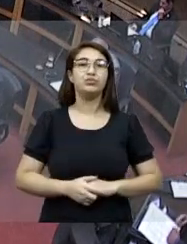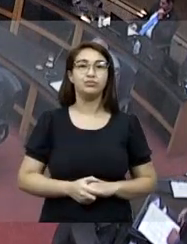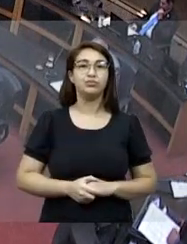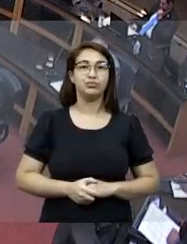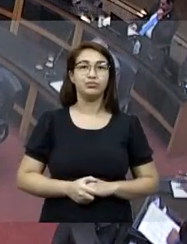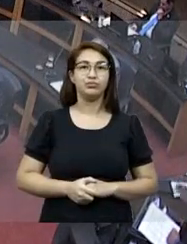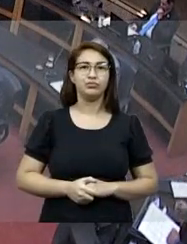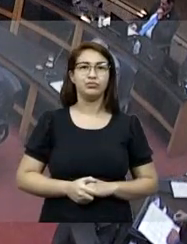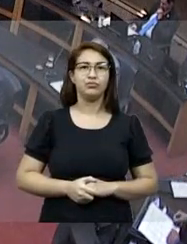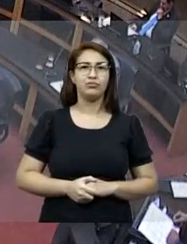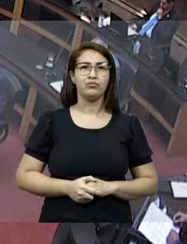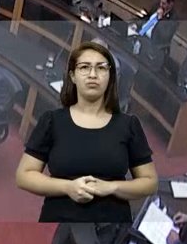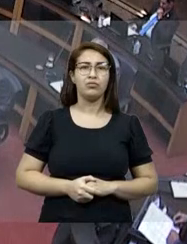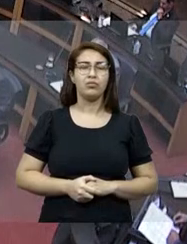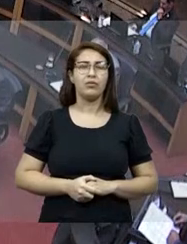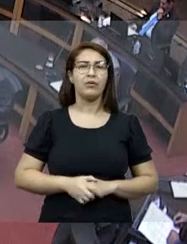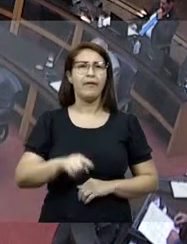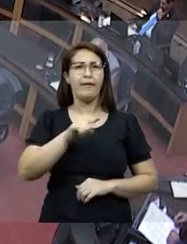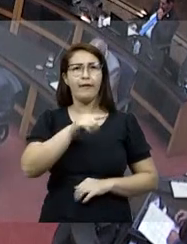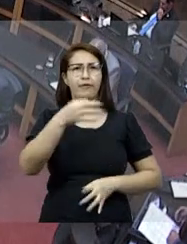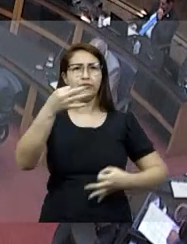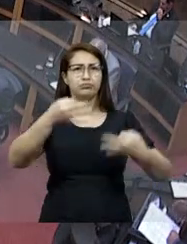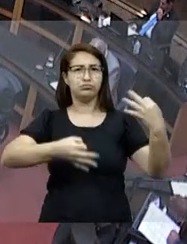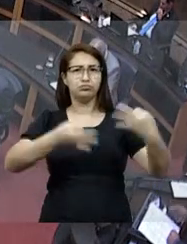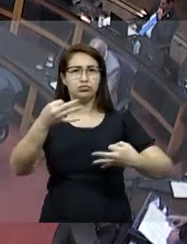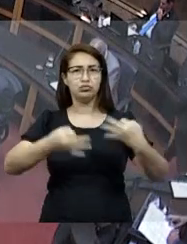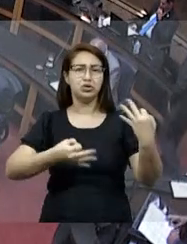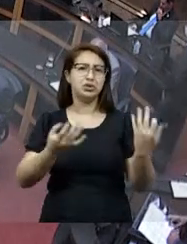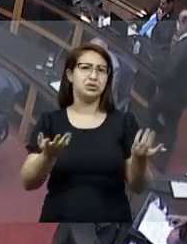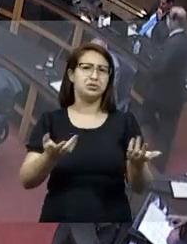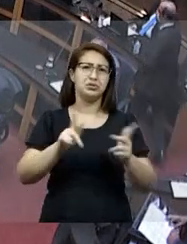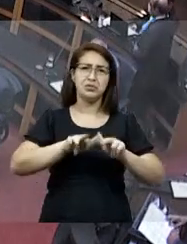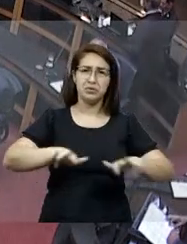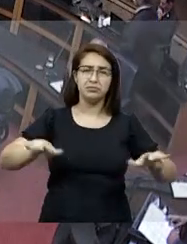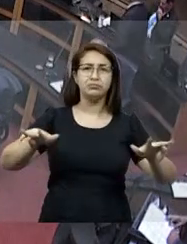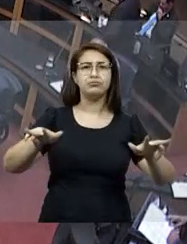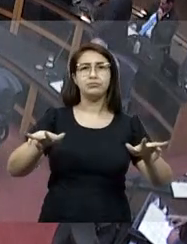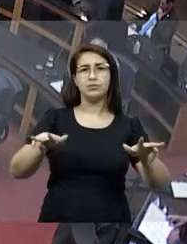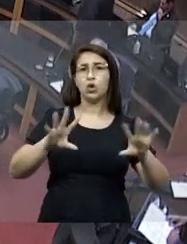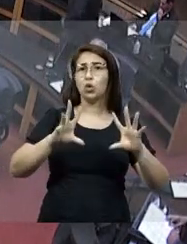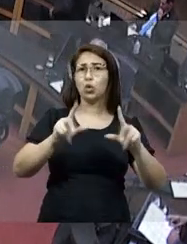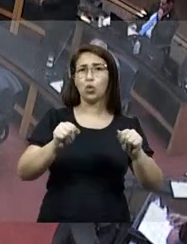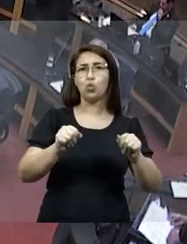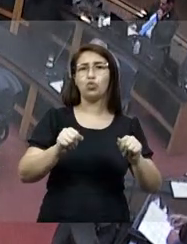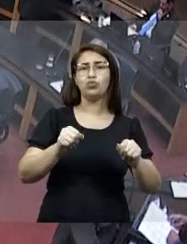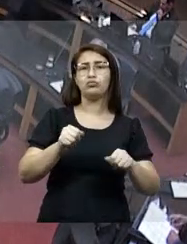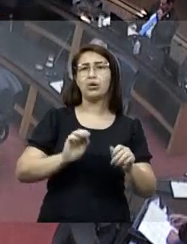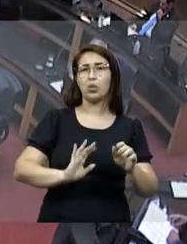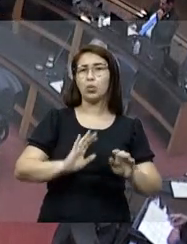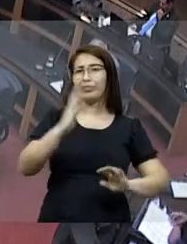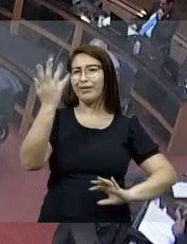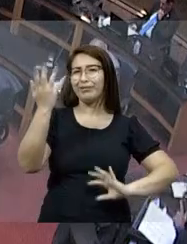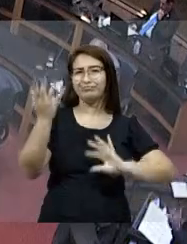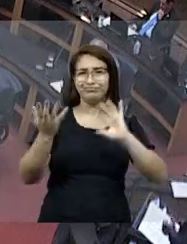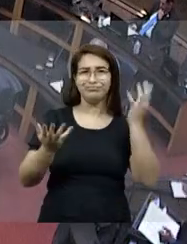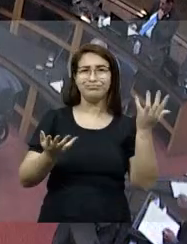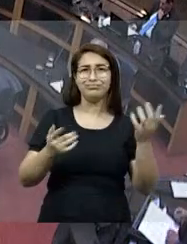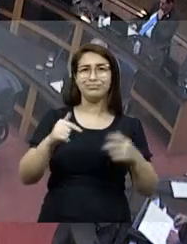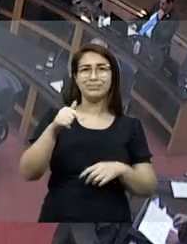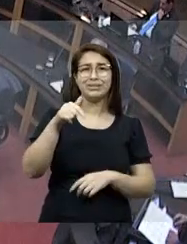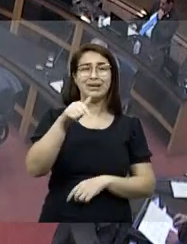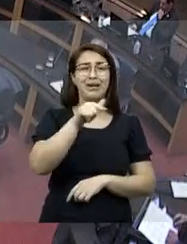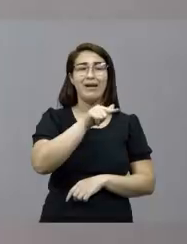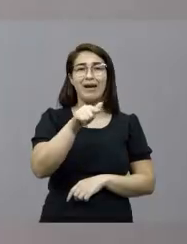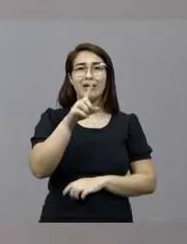atentos aos desdobramentos jurídicos e a todos os impasses, né, do lastimável Estado de